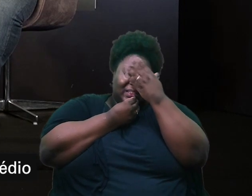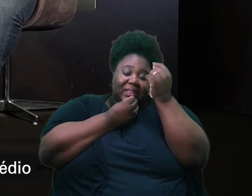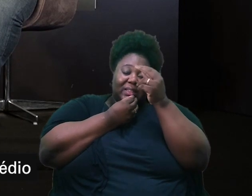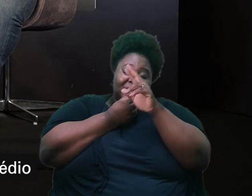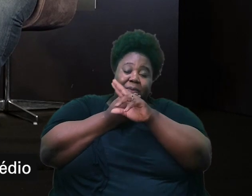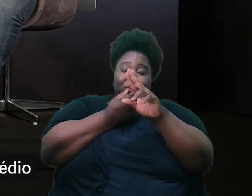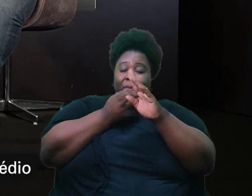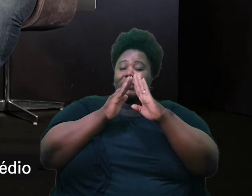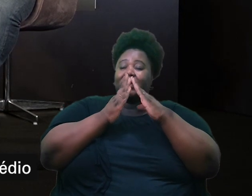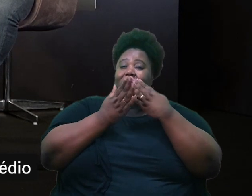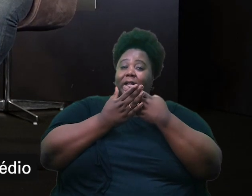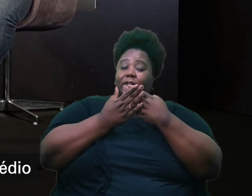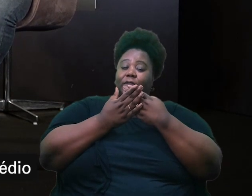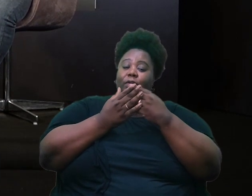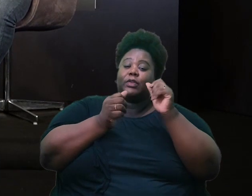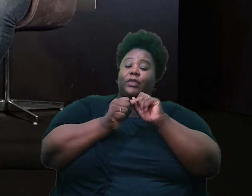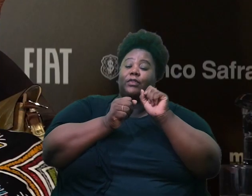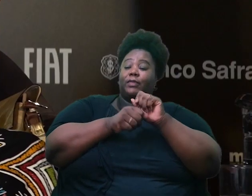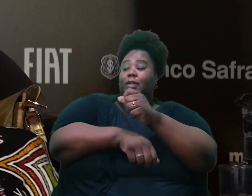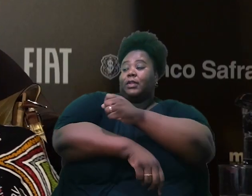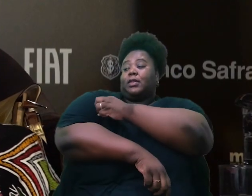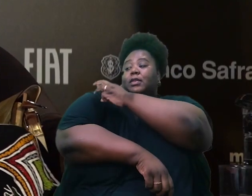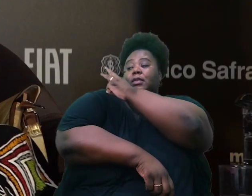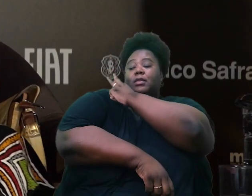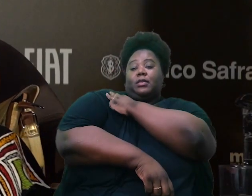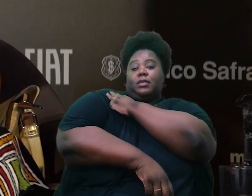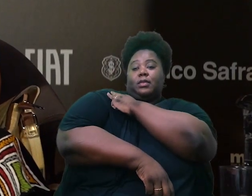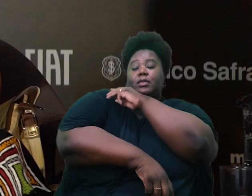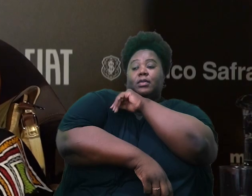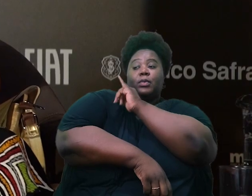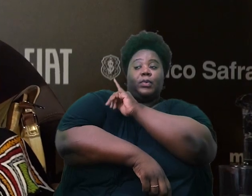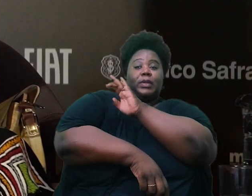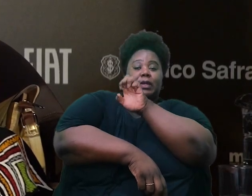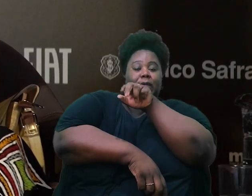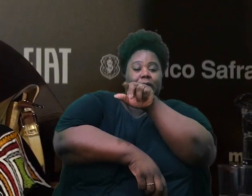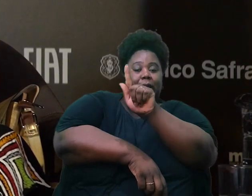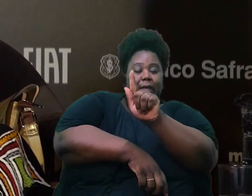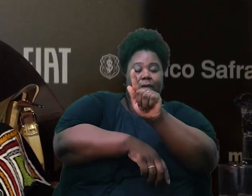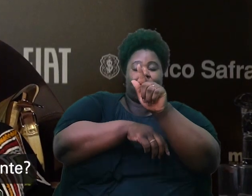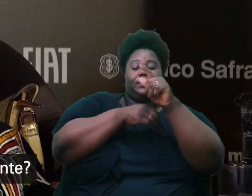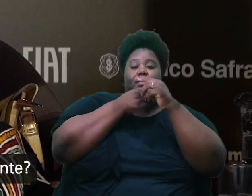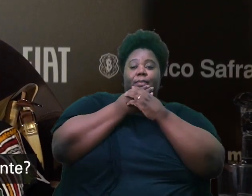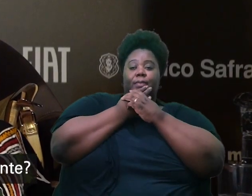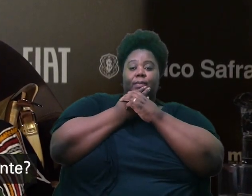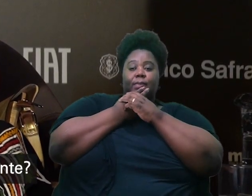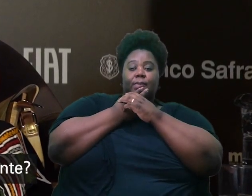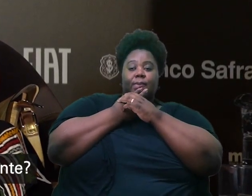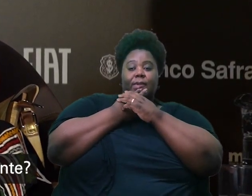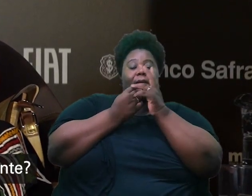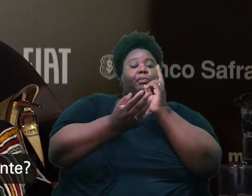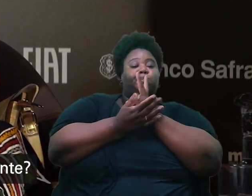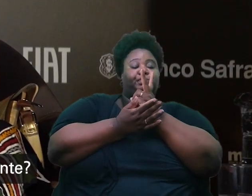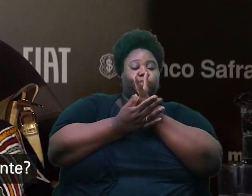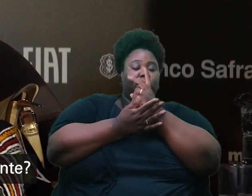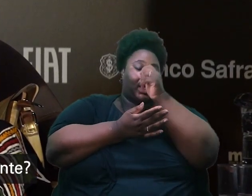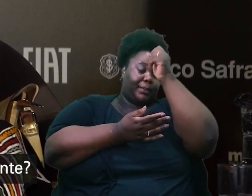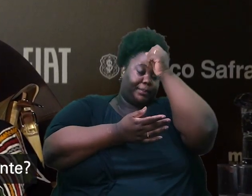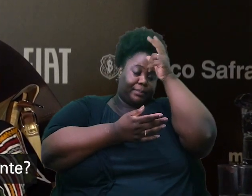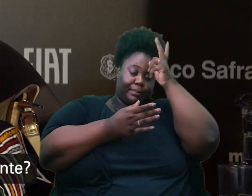E fiz o ensino médio aqui no Instituto de Educação. Então, sempre escola pública, né,